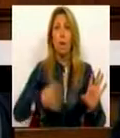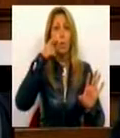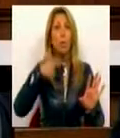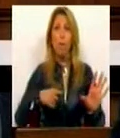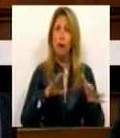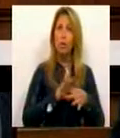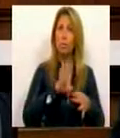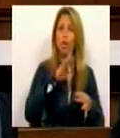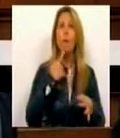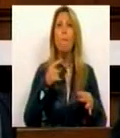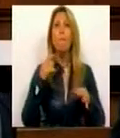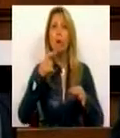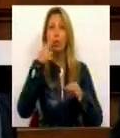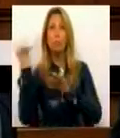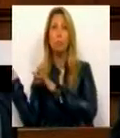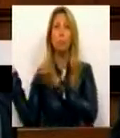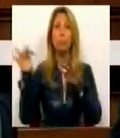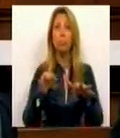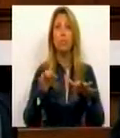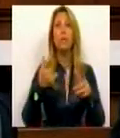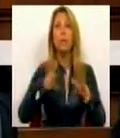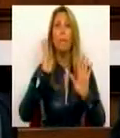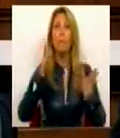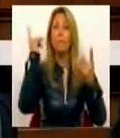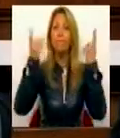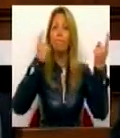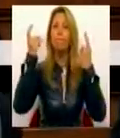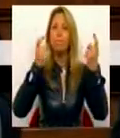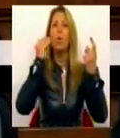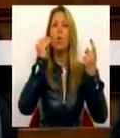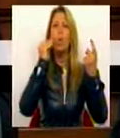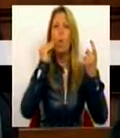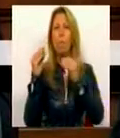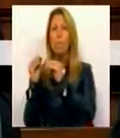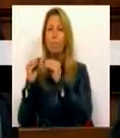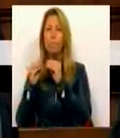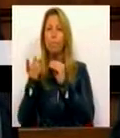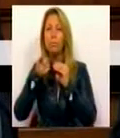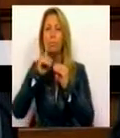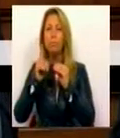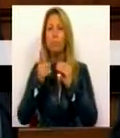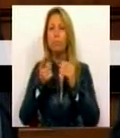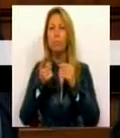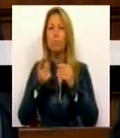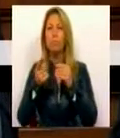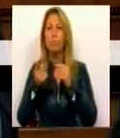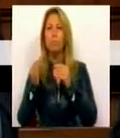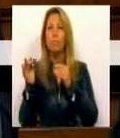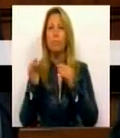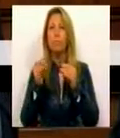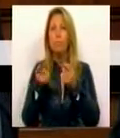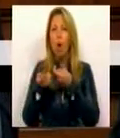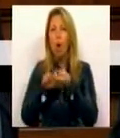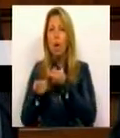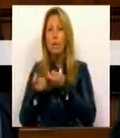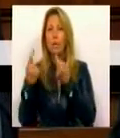mas fluxos que reflitam a existência de tráficos organizados provenientes